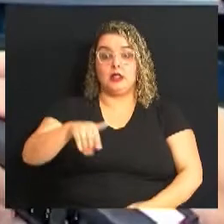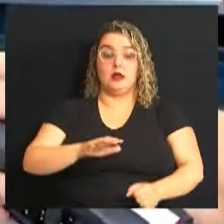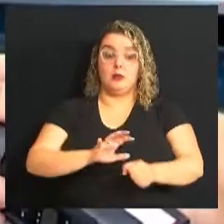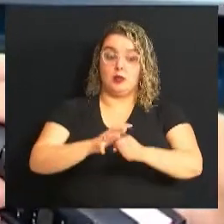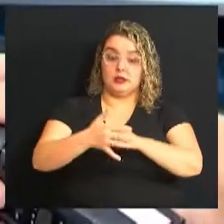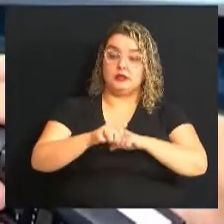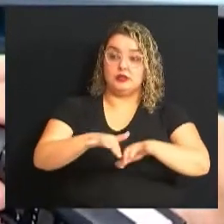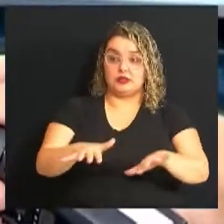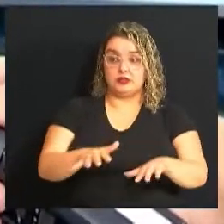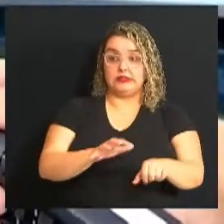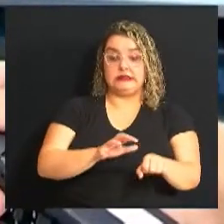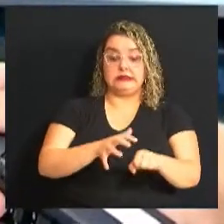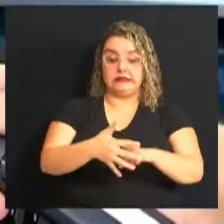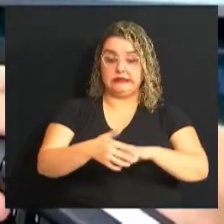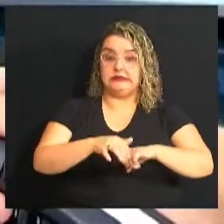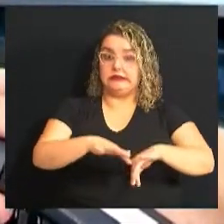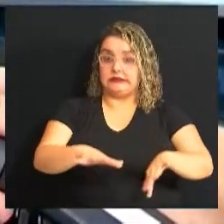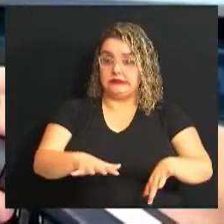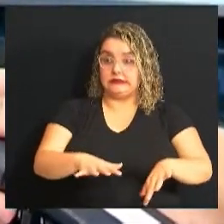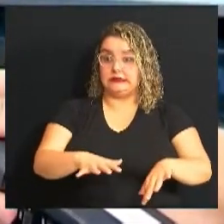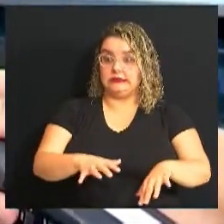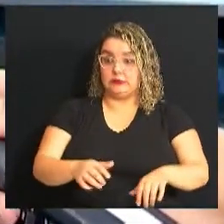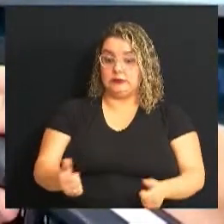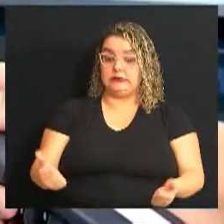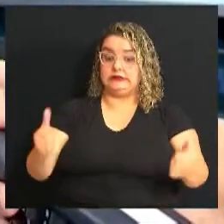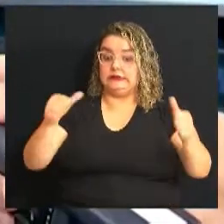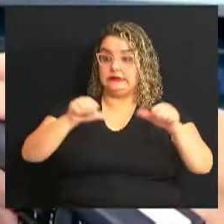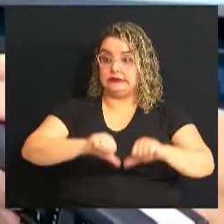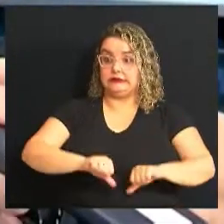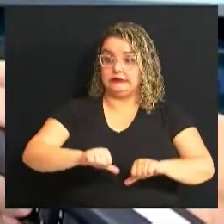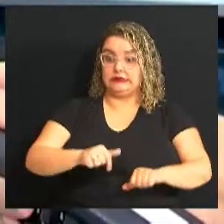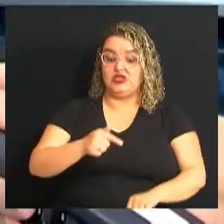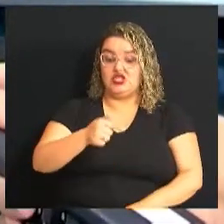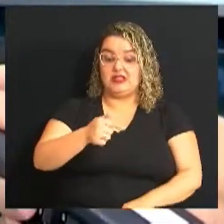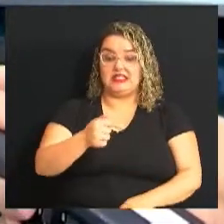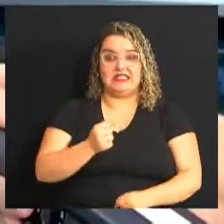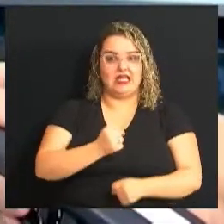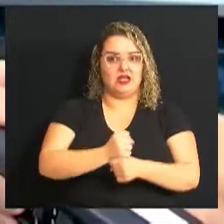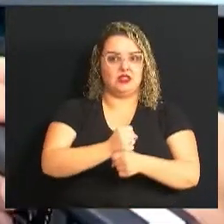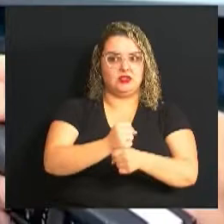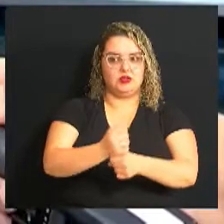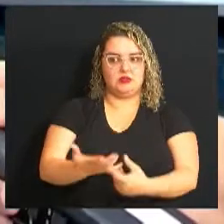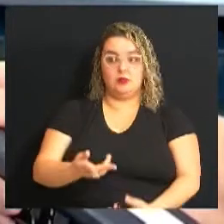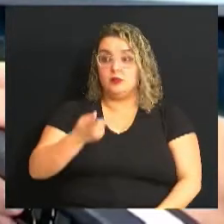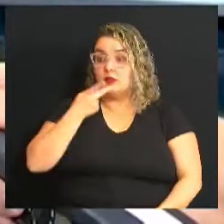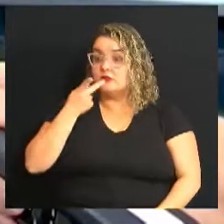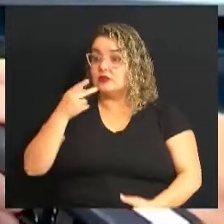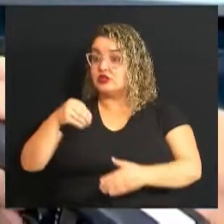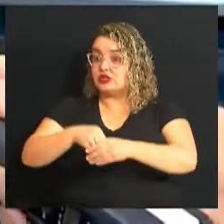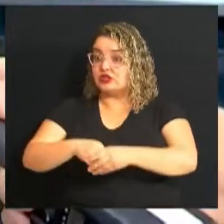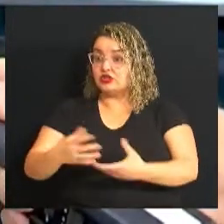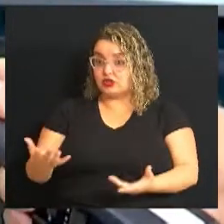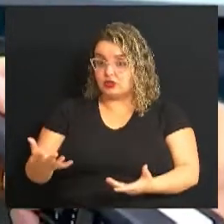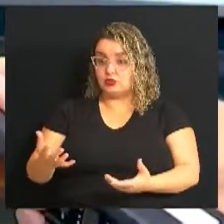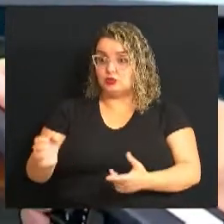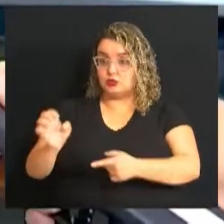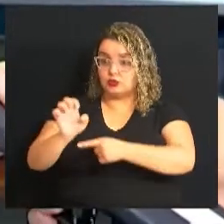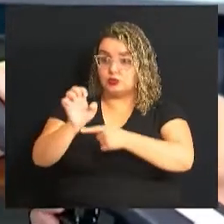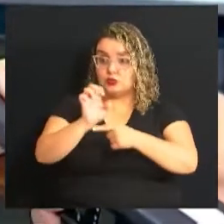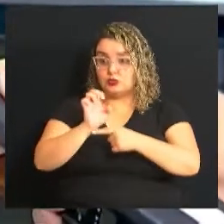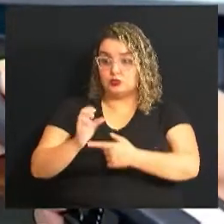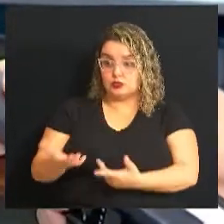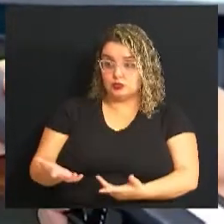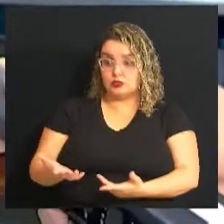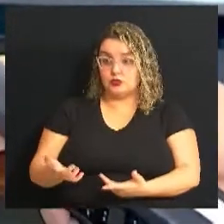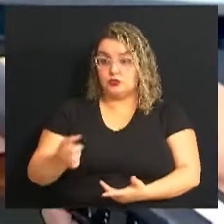pandemia que sucedeu uma crise de 7 anos. Então, como a gente diz no interior, não bastasse a queda, teve o coice. Isso